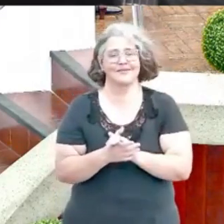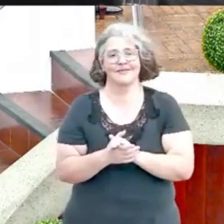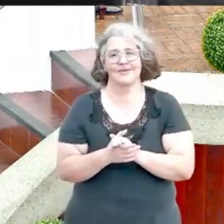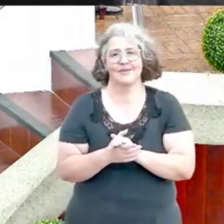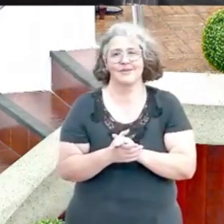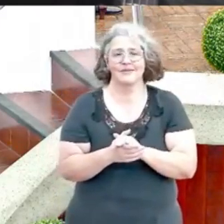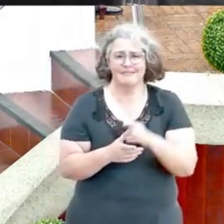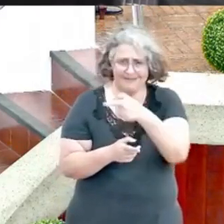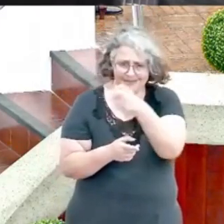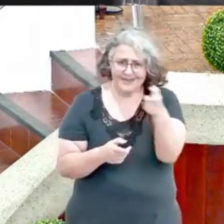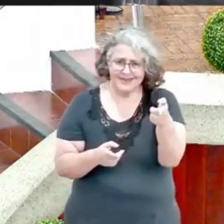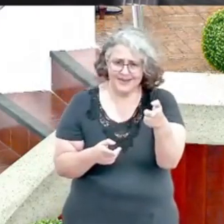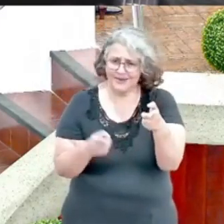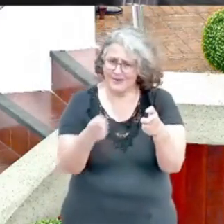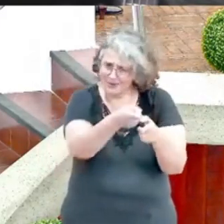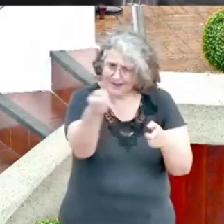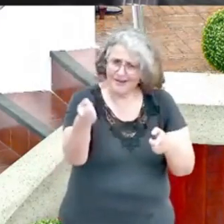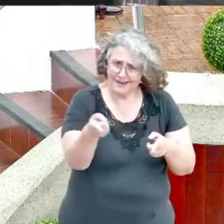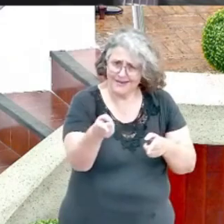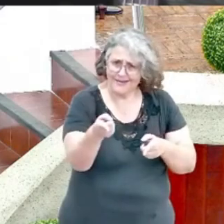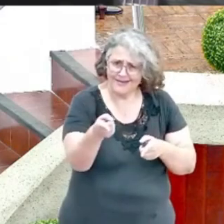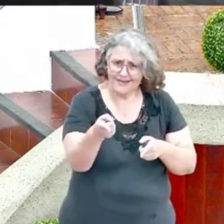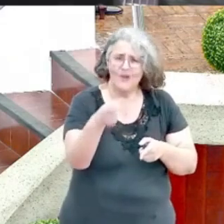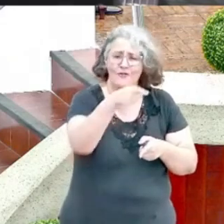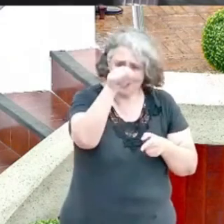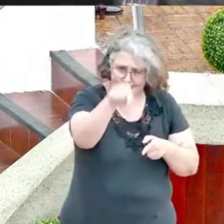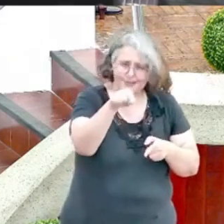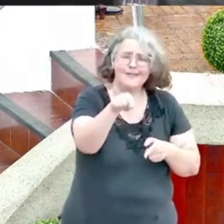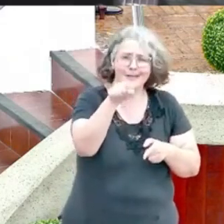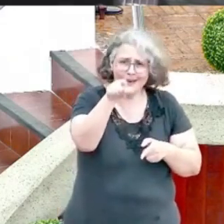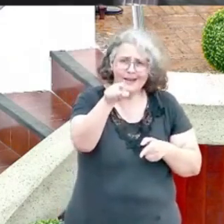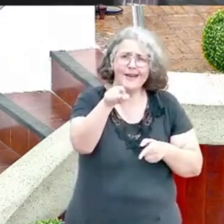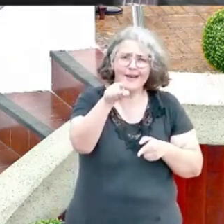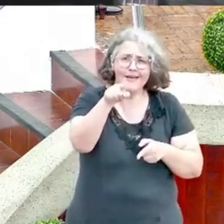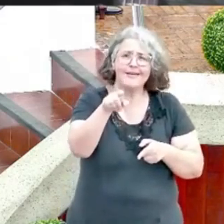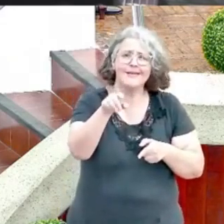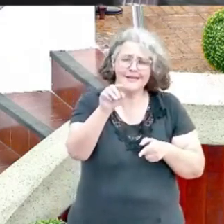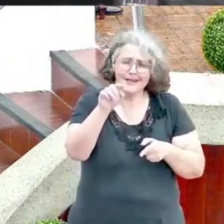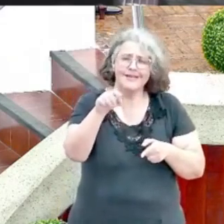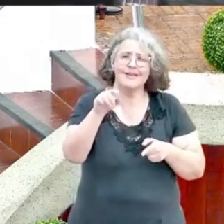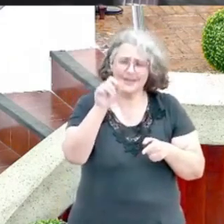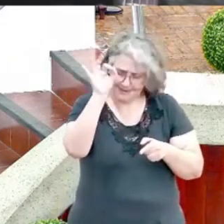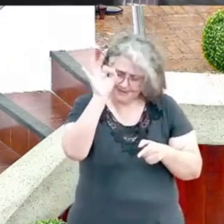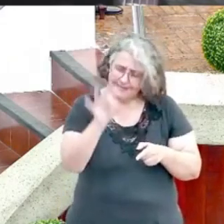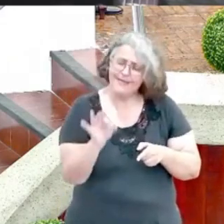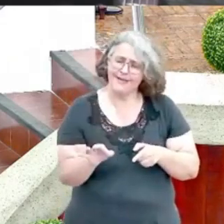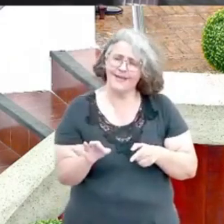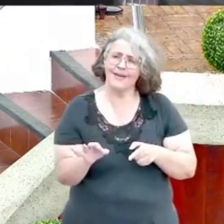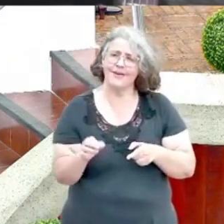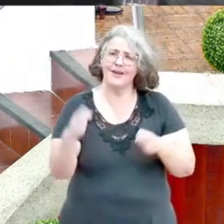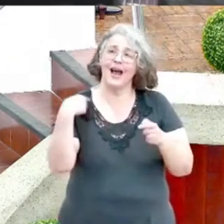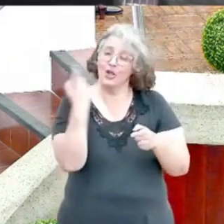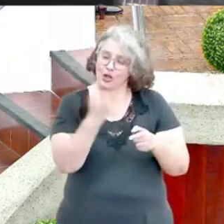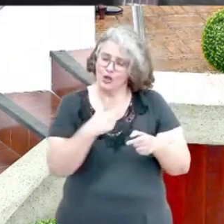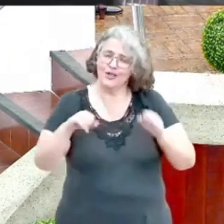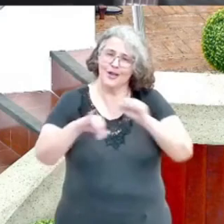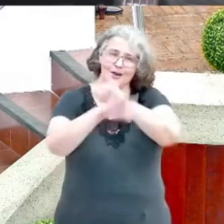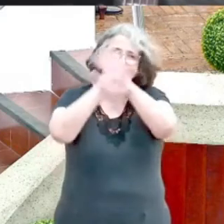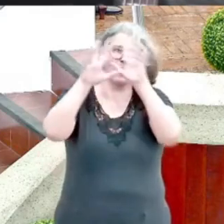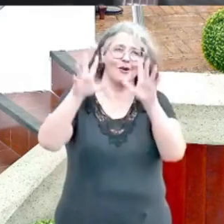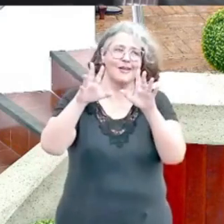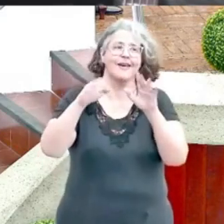vós? Sim, vós sois realmente a nossa glória e a